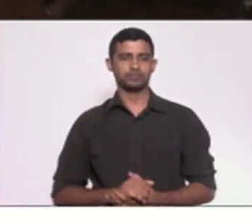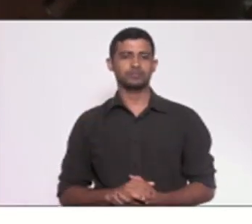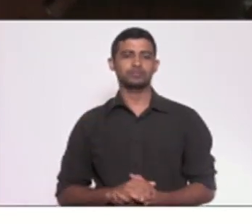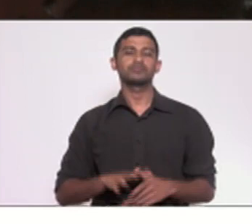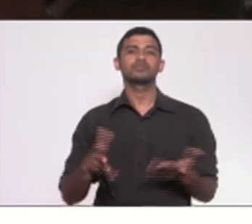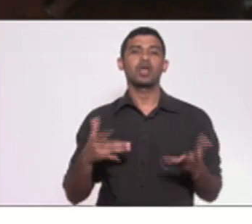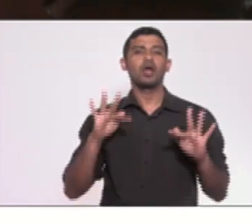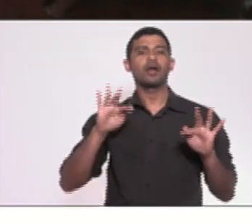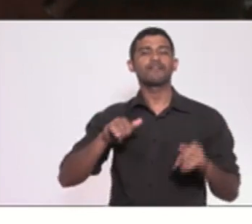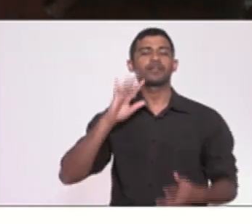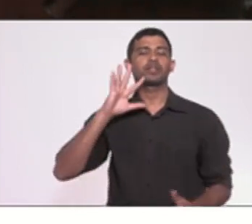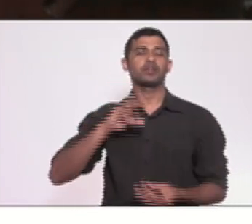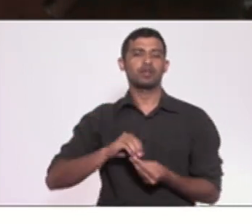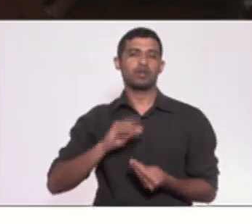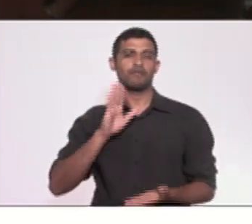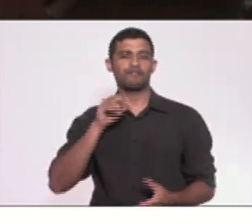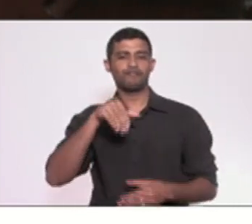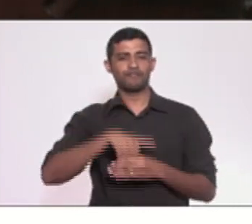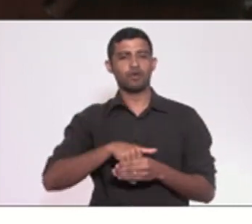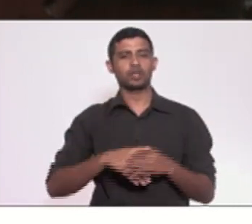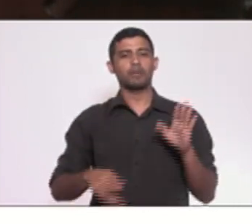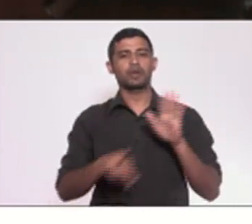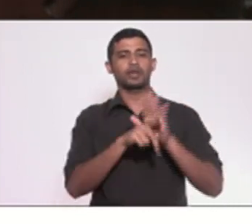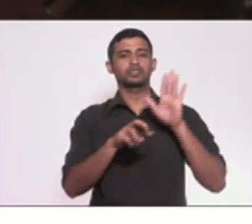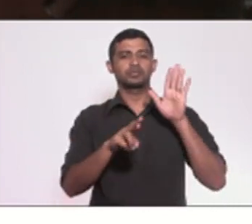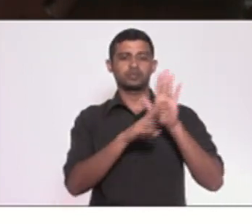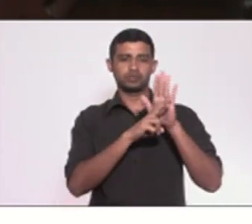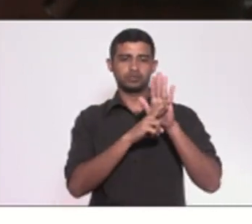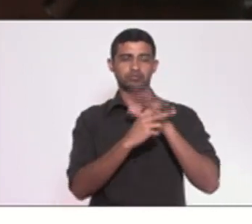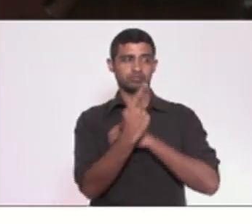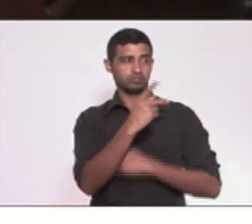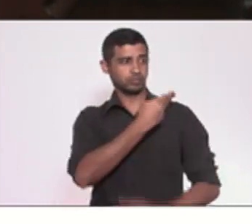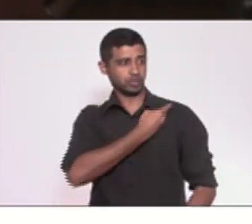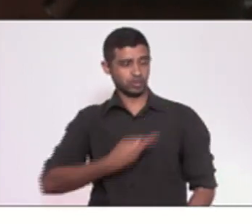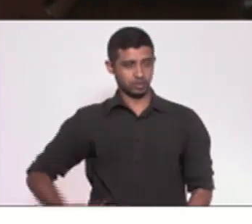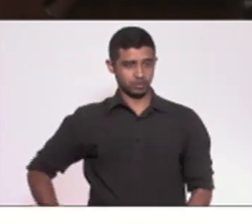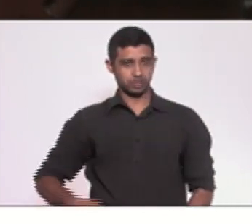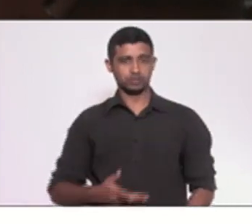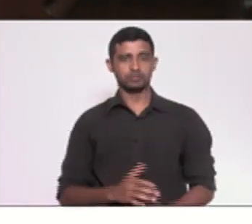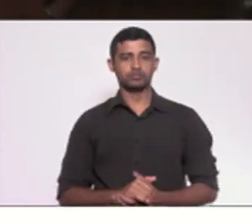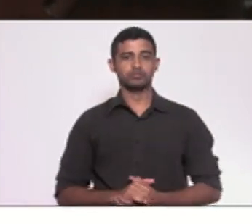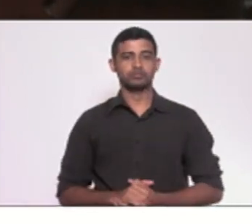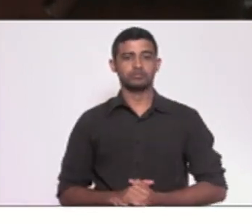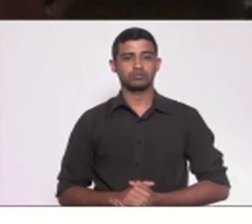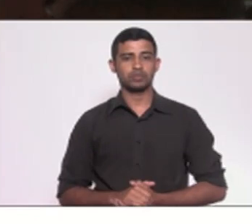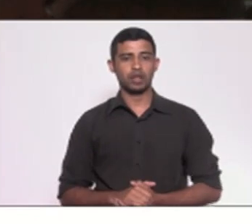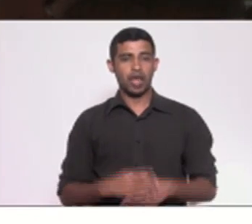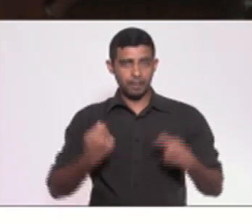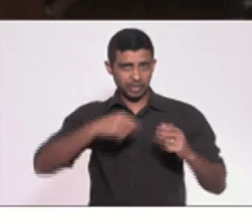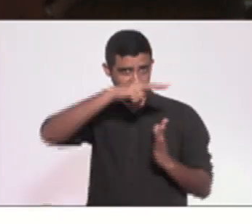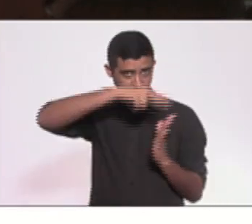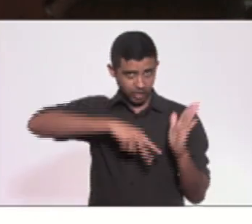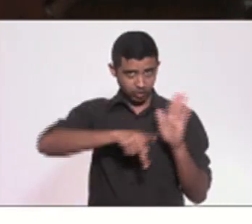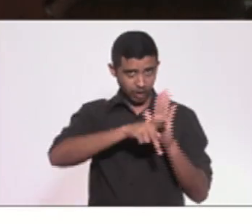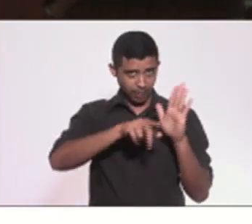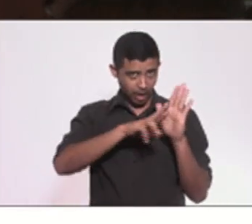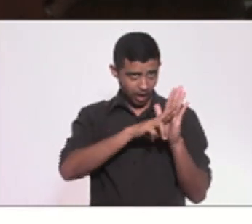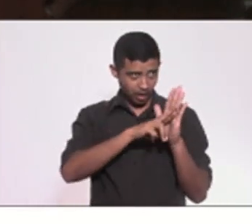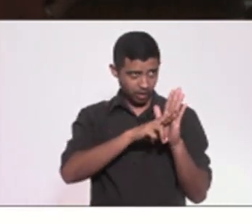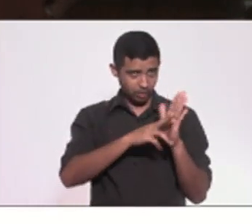voto, pela seguinte projeto de resolução que o presidente em breve destacará. Precisa leitura do PR agora não, né,